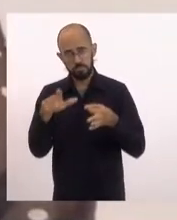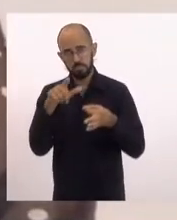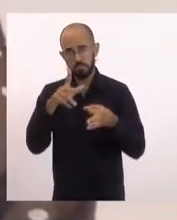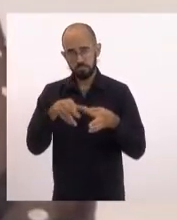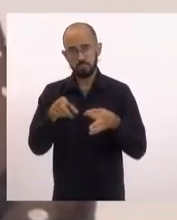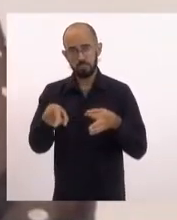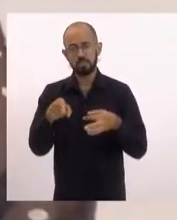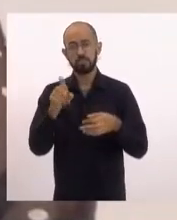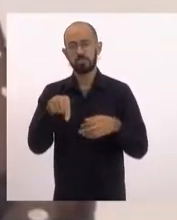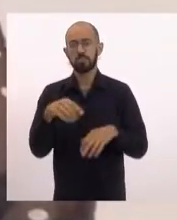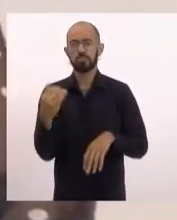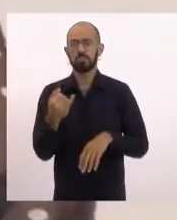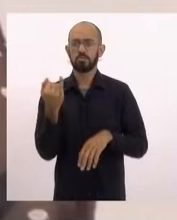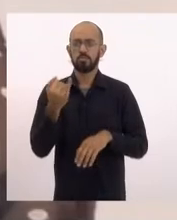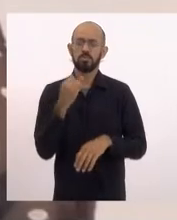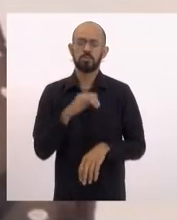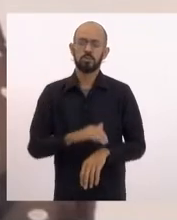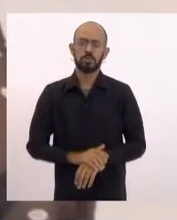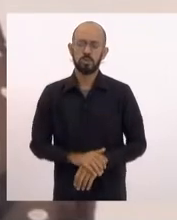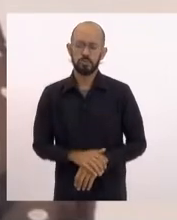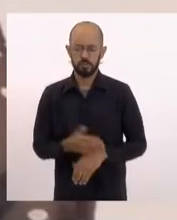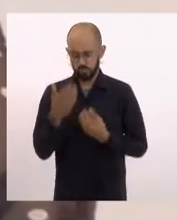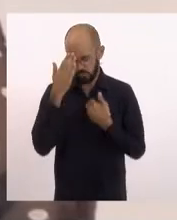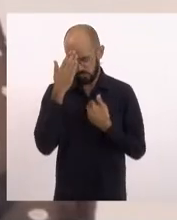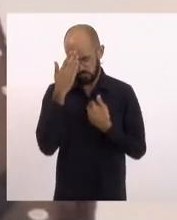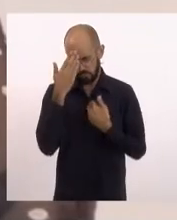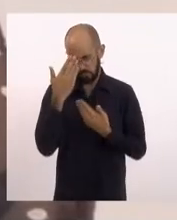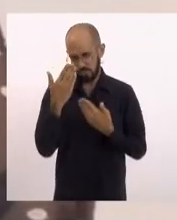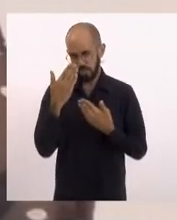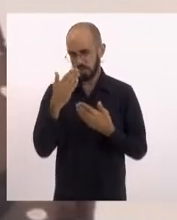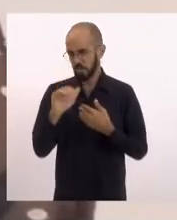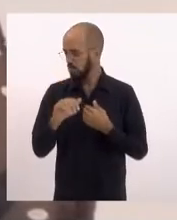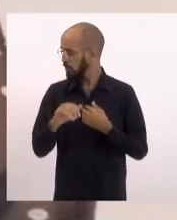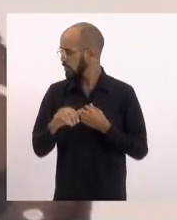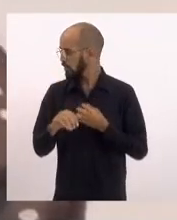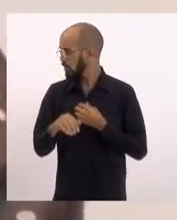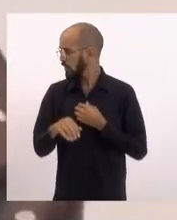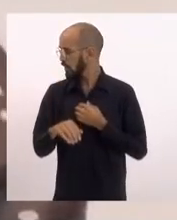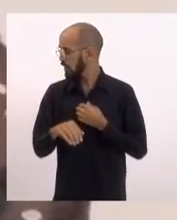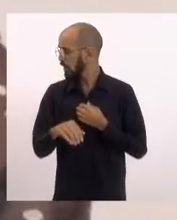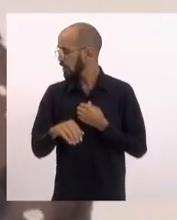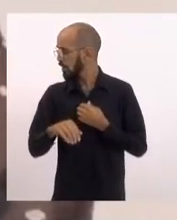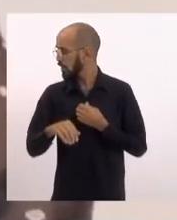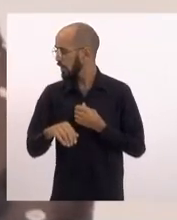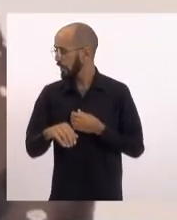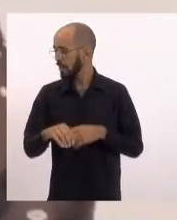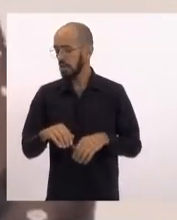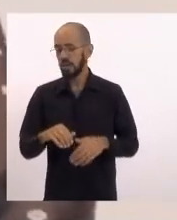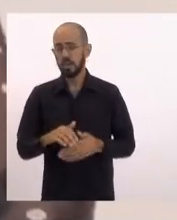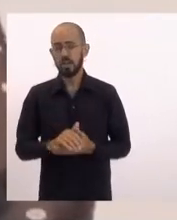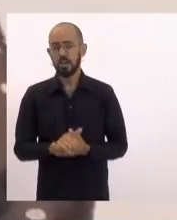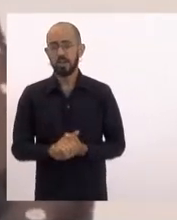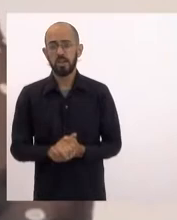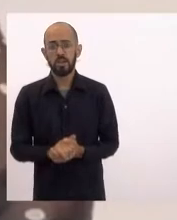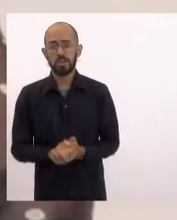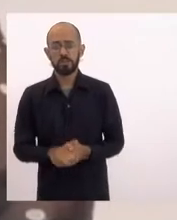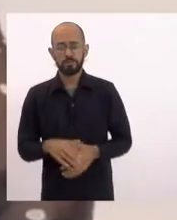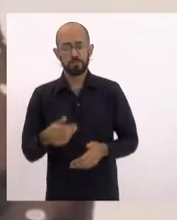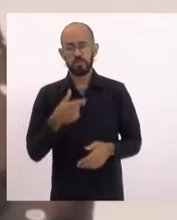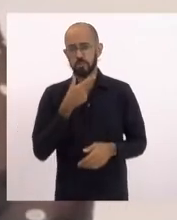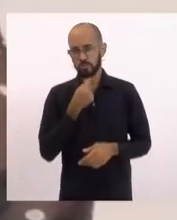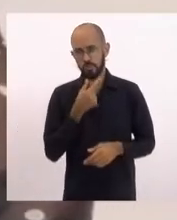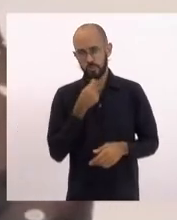importância. Obrigada, presidente, obrigada aos meus pares, tanto as mulheres como os homens que compõem